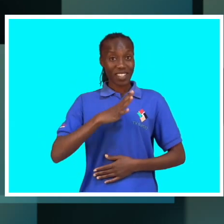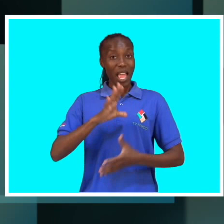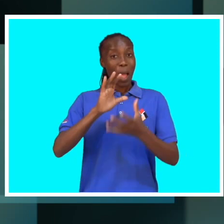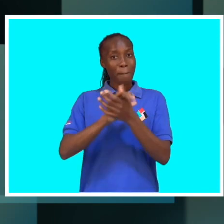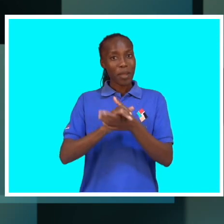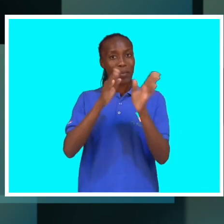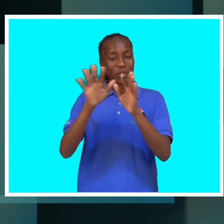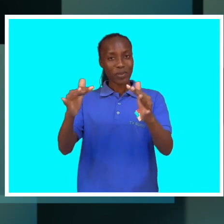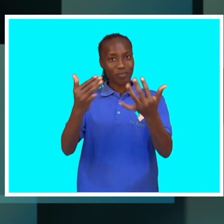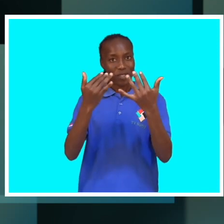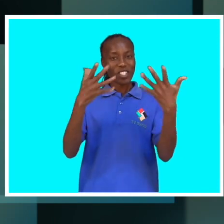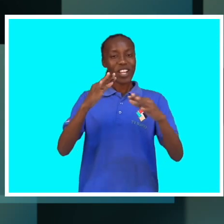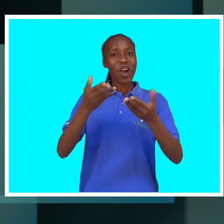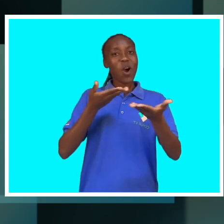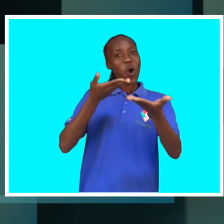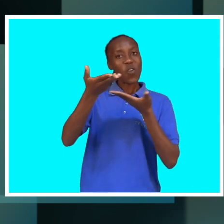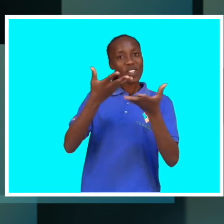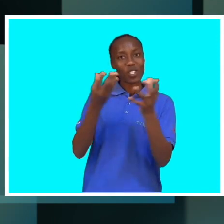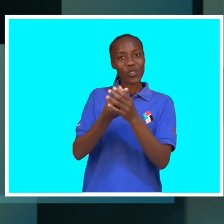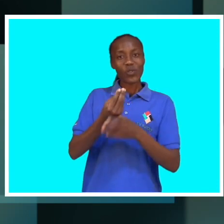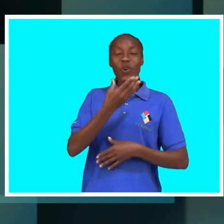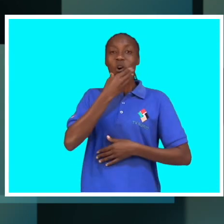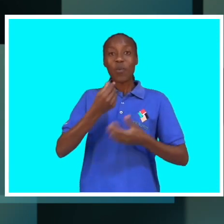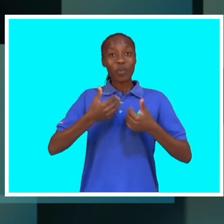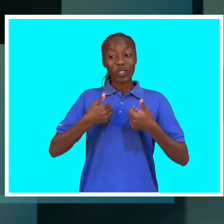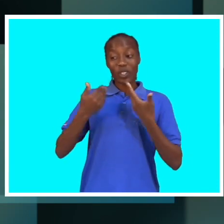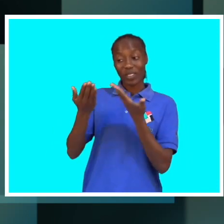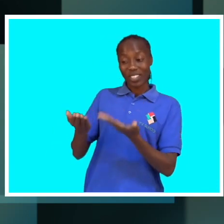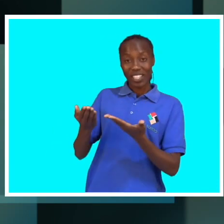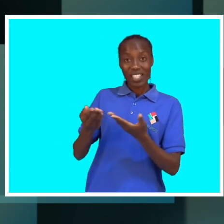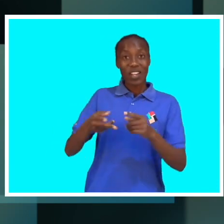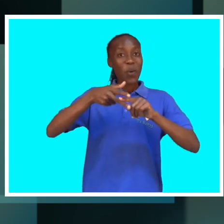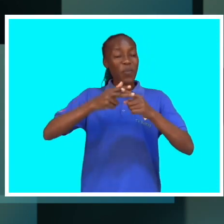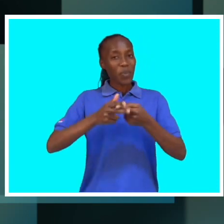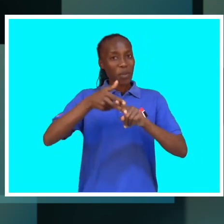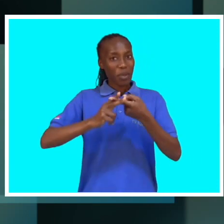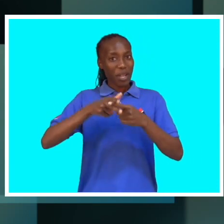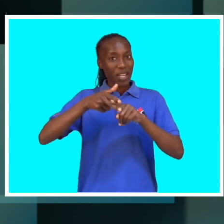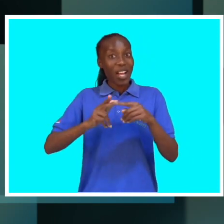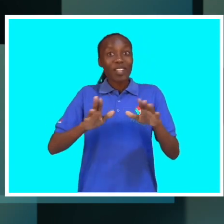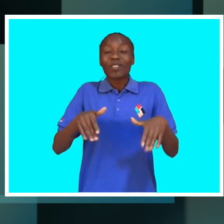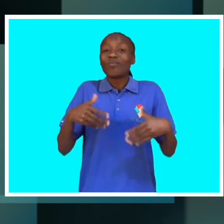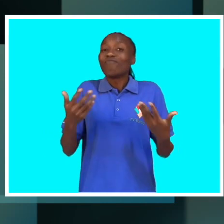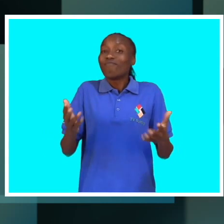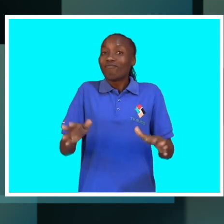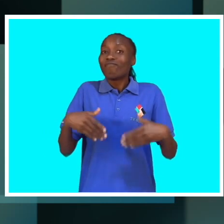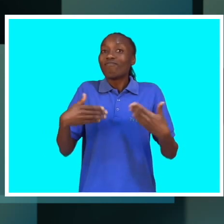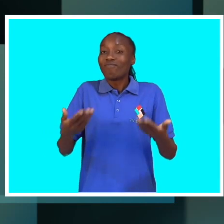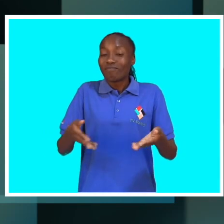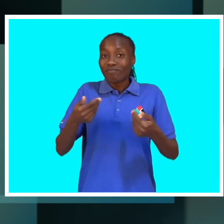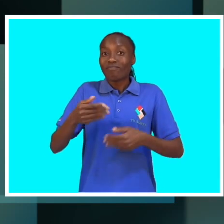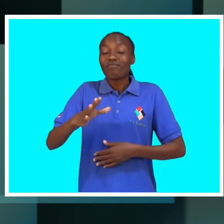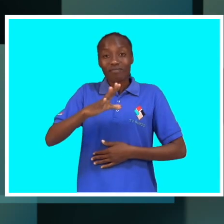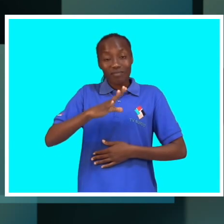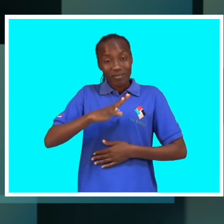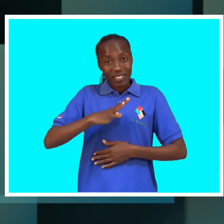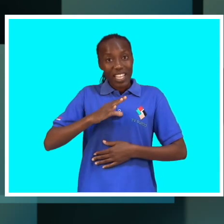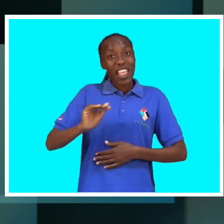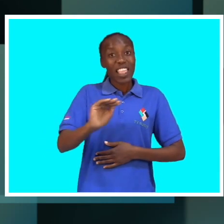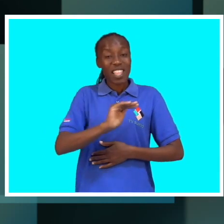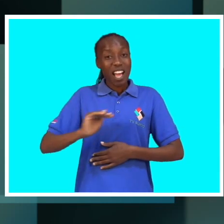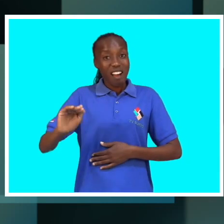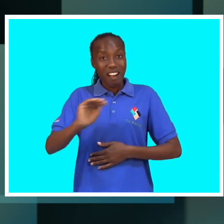caro amigo telespectador, que conversamos com um jovem, mecânico, que é balizado na área de